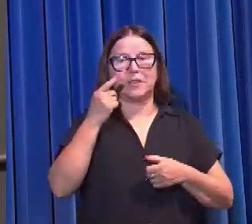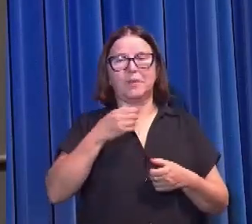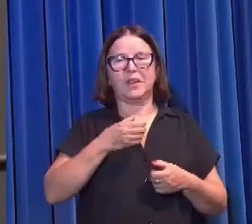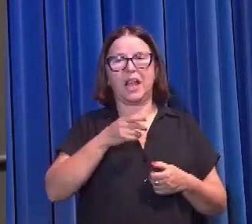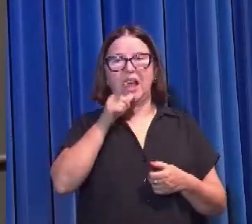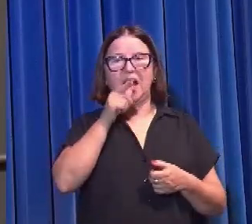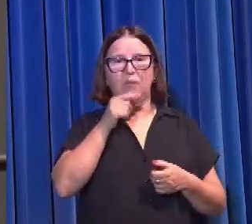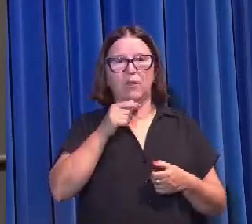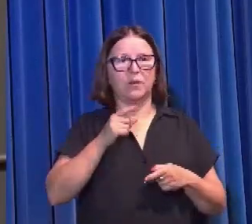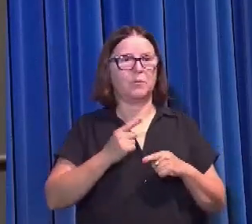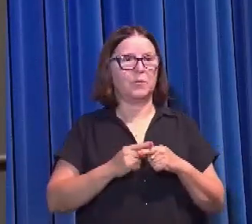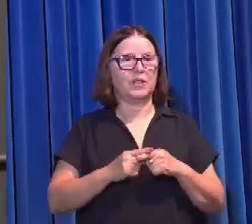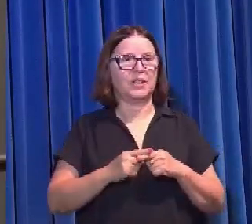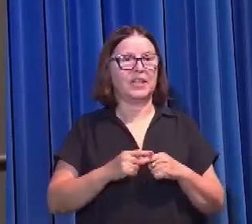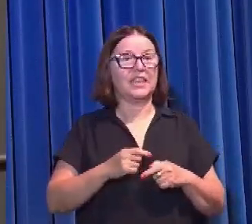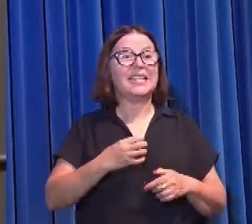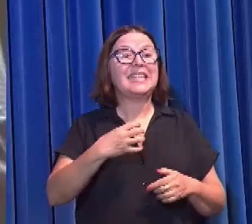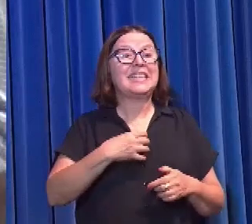está com sede.